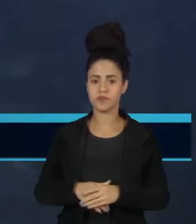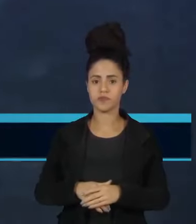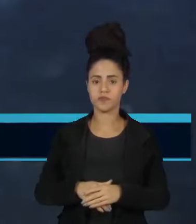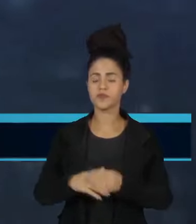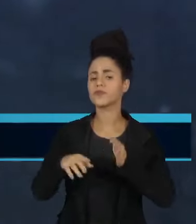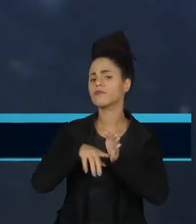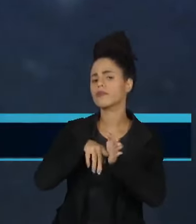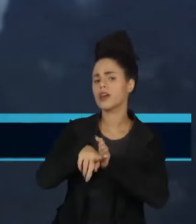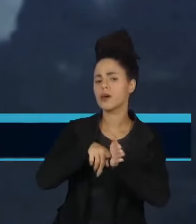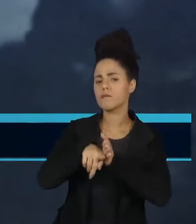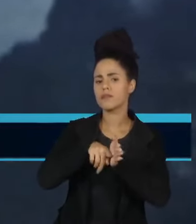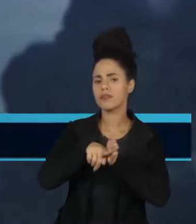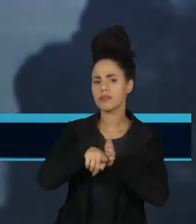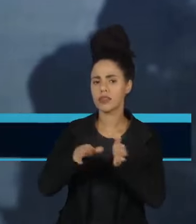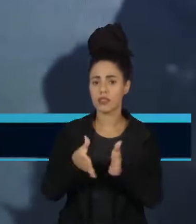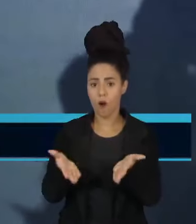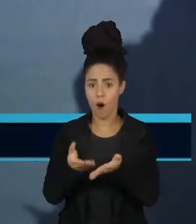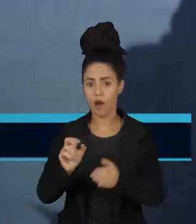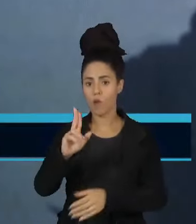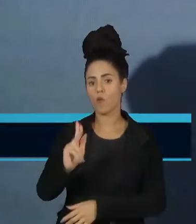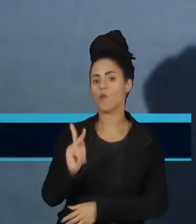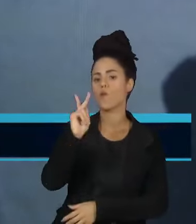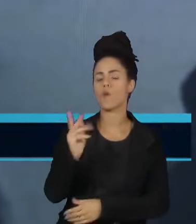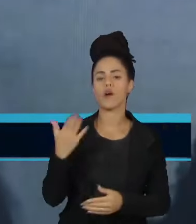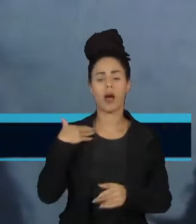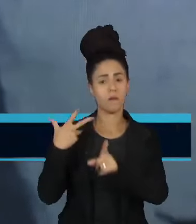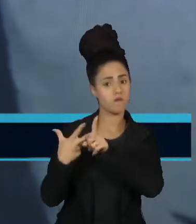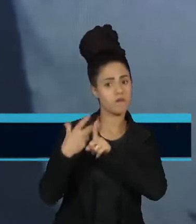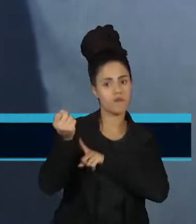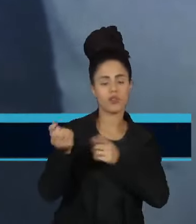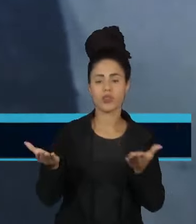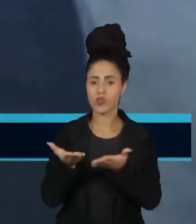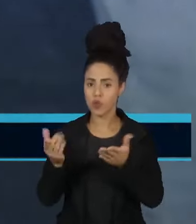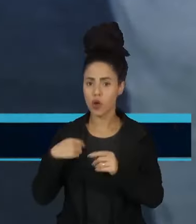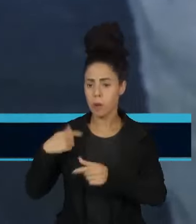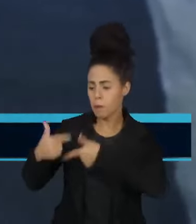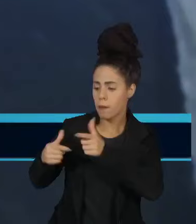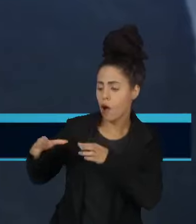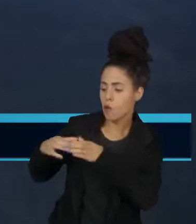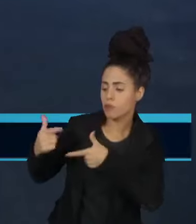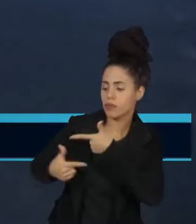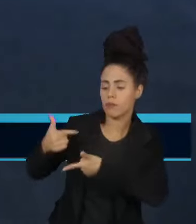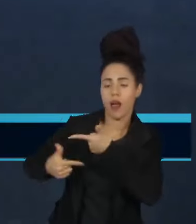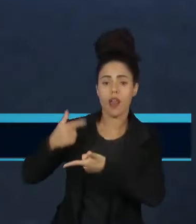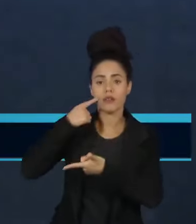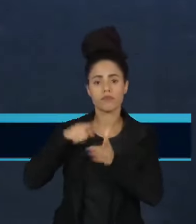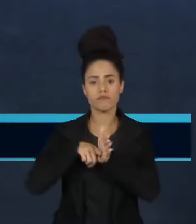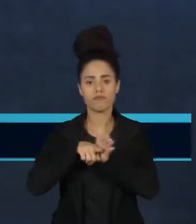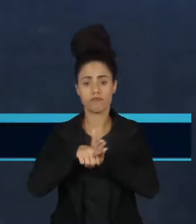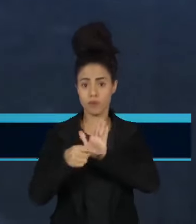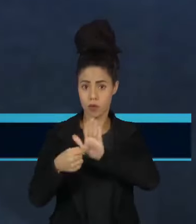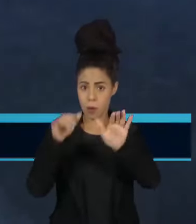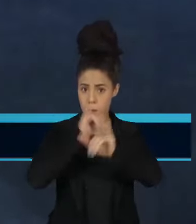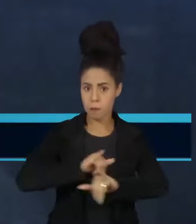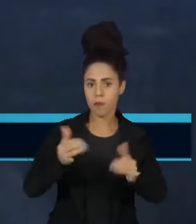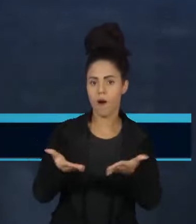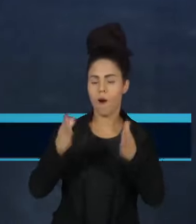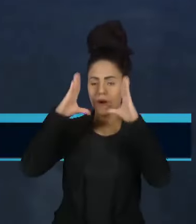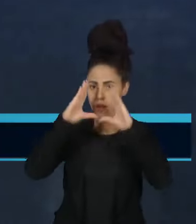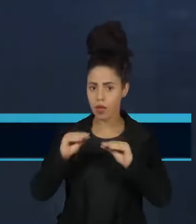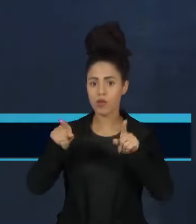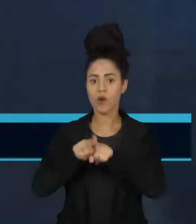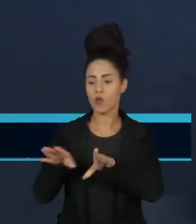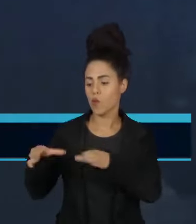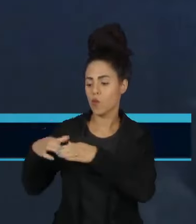as pesquisas de boca de urna no Reino Unido dão uma vitória esmagadora aos trabalhistas segundo as pesquisas divulgadas agora à noite o